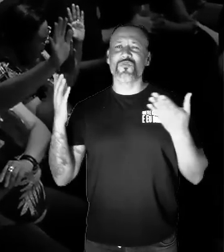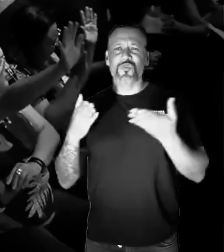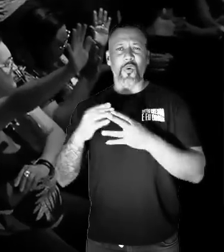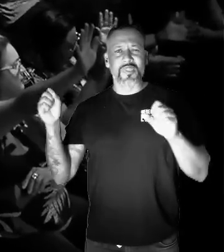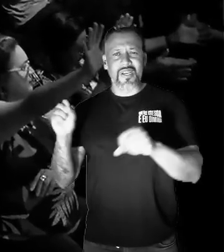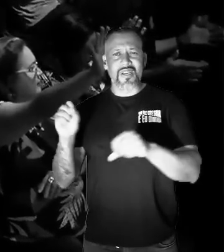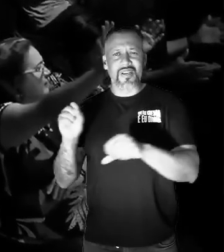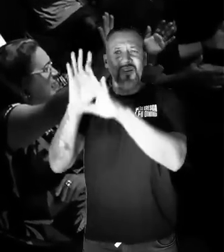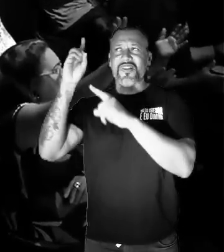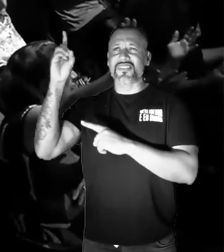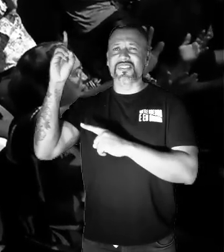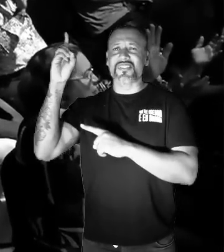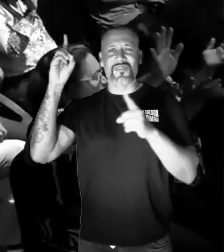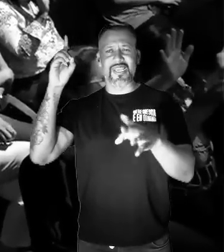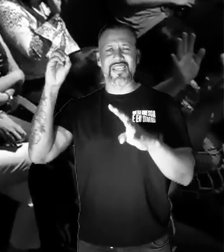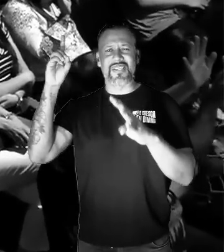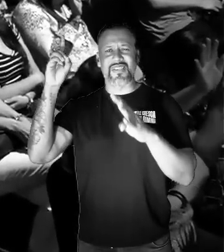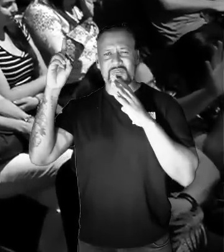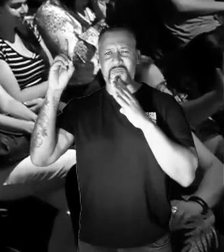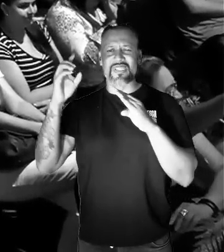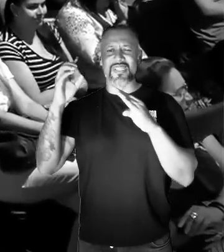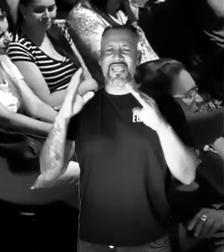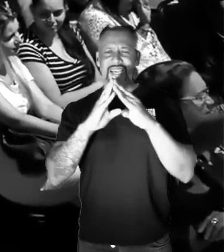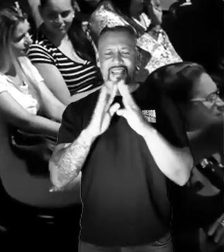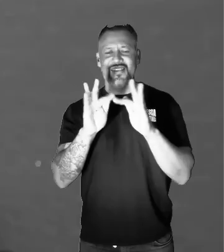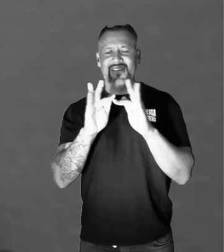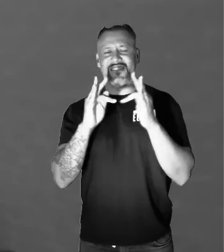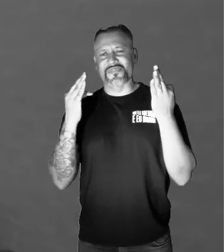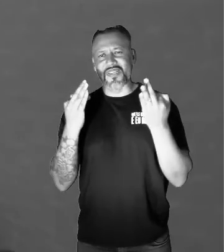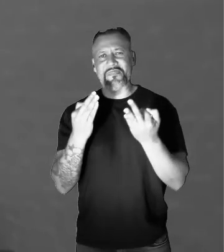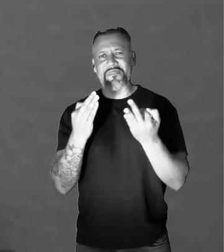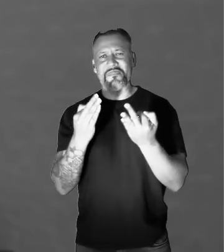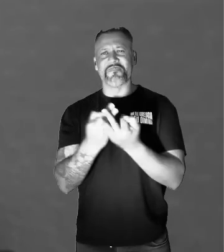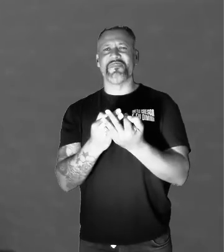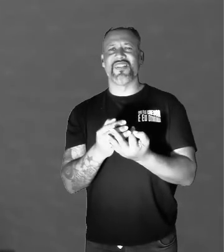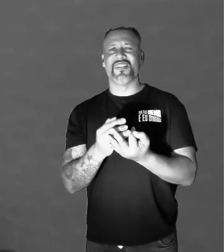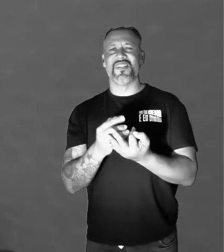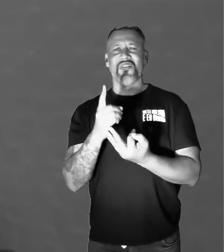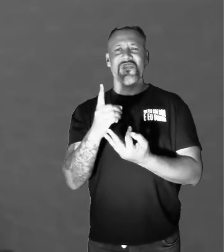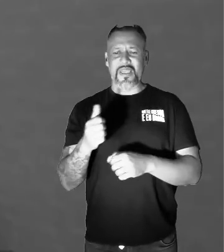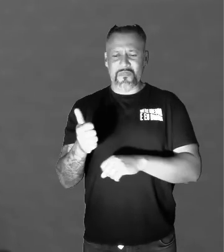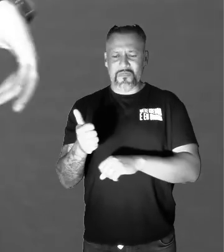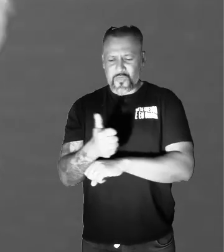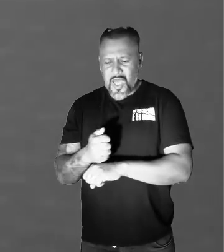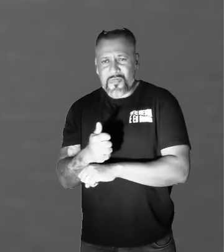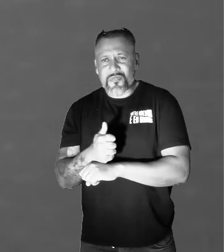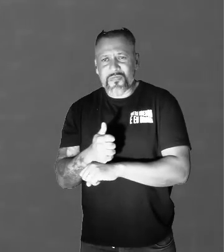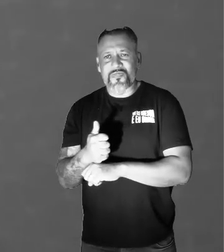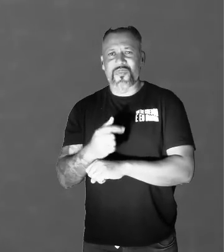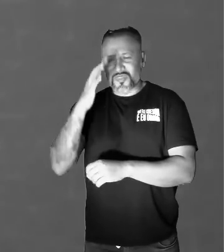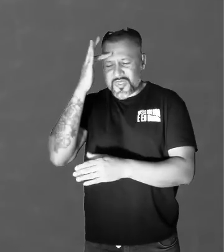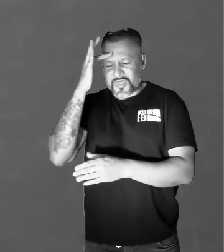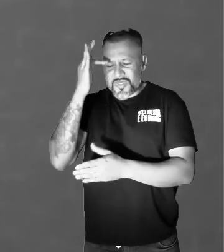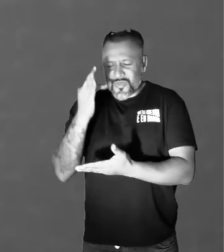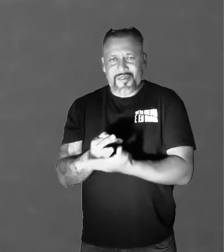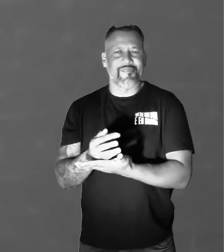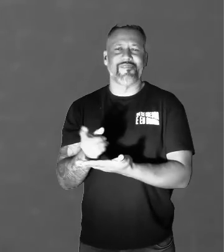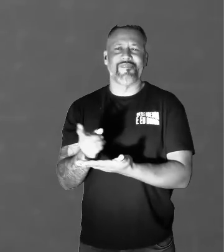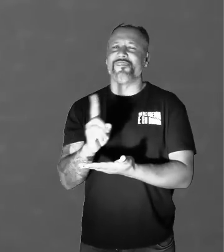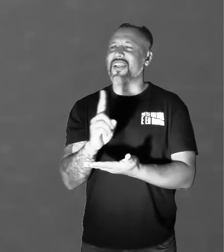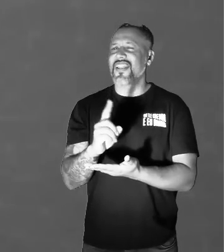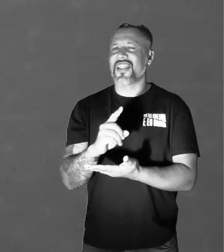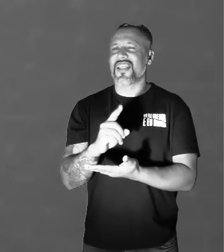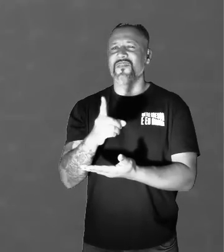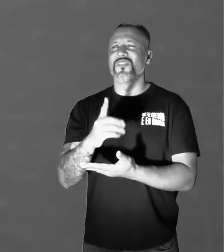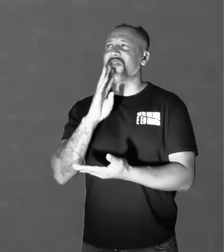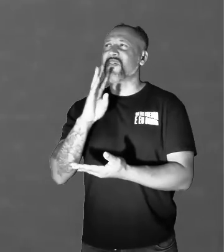aqui dentro da igreja, mas na tua casa, na tua família. Eu quero declarar que você não vai ser um profissional da fé, alguém que vai ter se orgulhar por descer